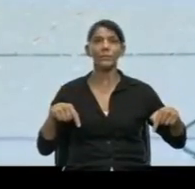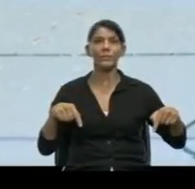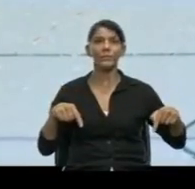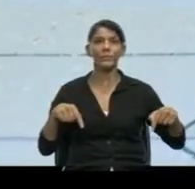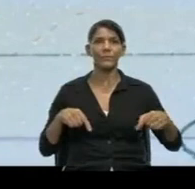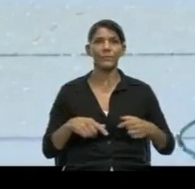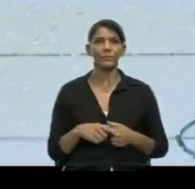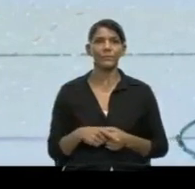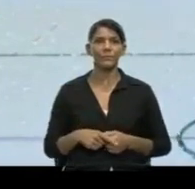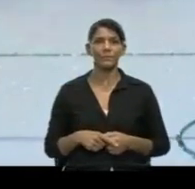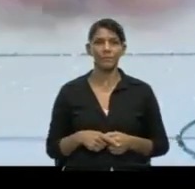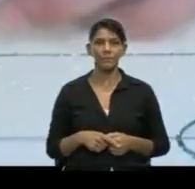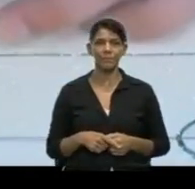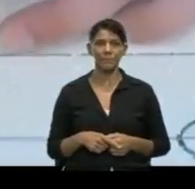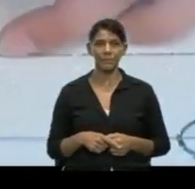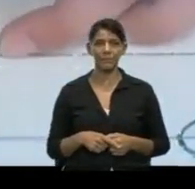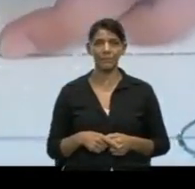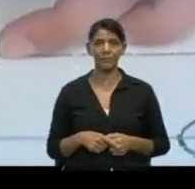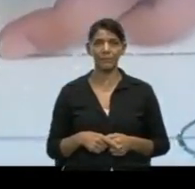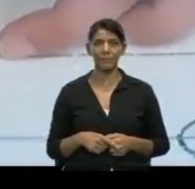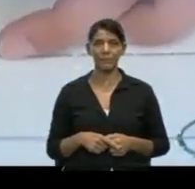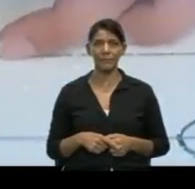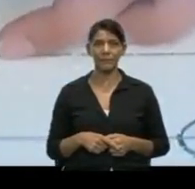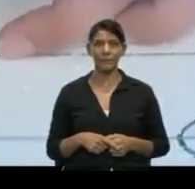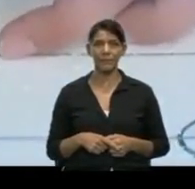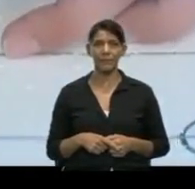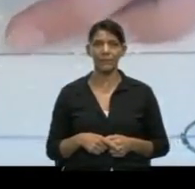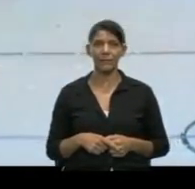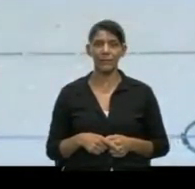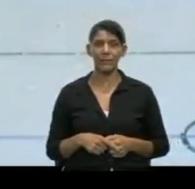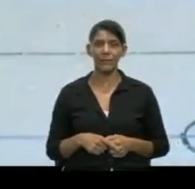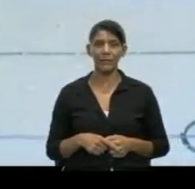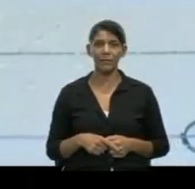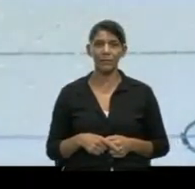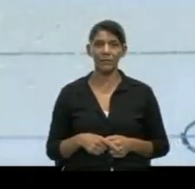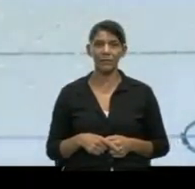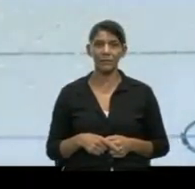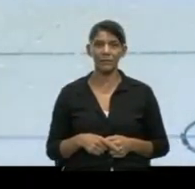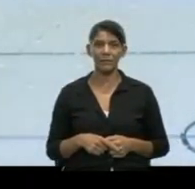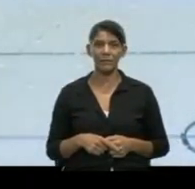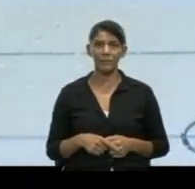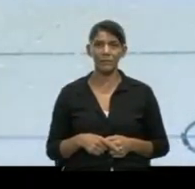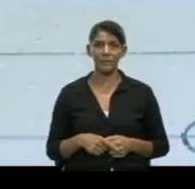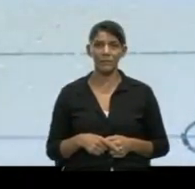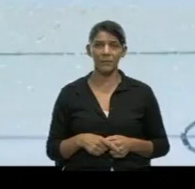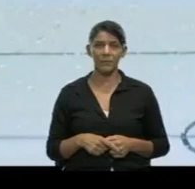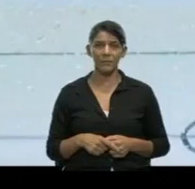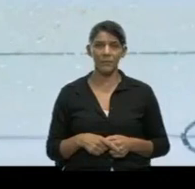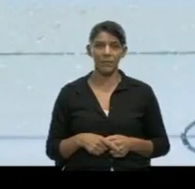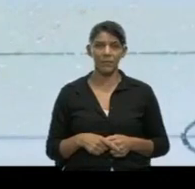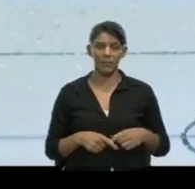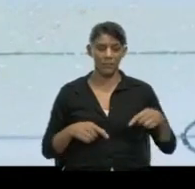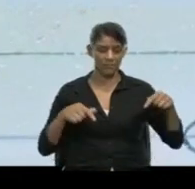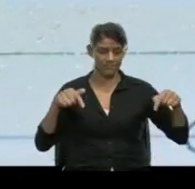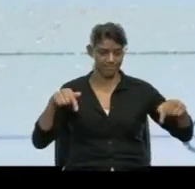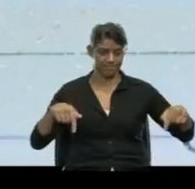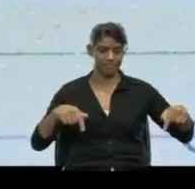né? Os terrenos estavam aqui, certo? Onde estão os piquetes